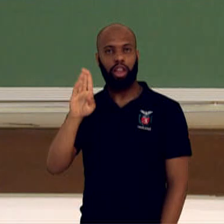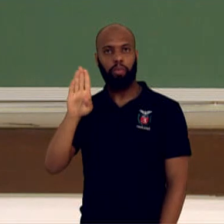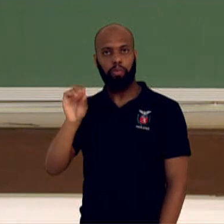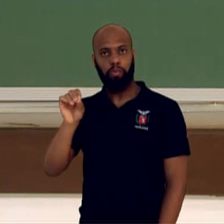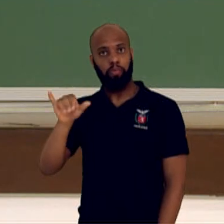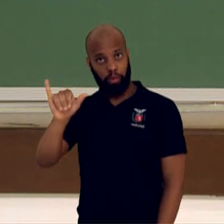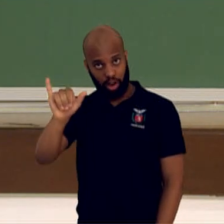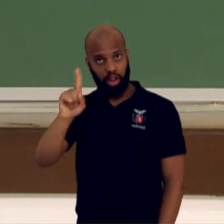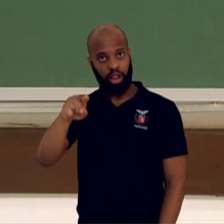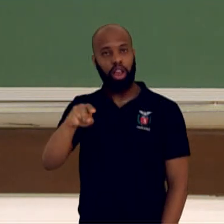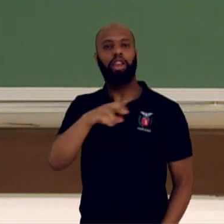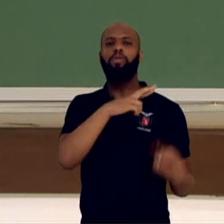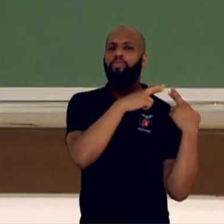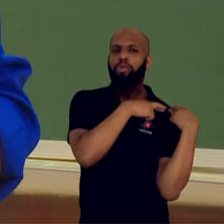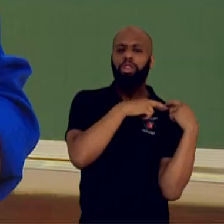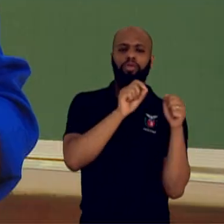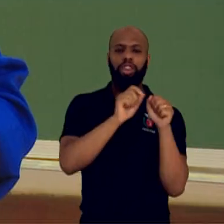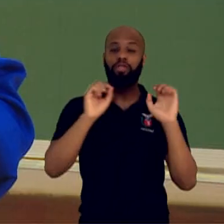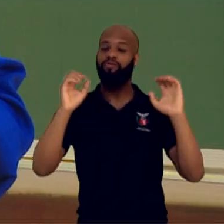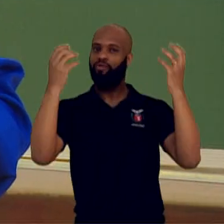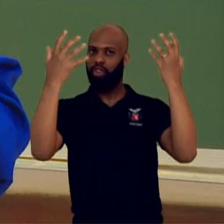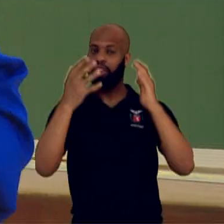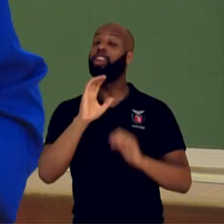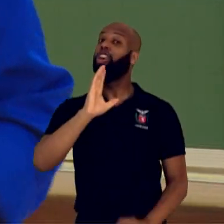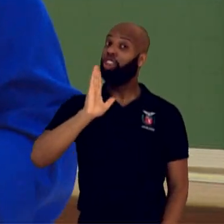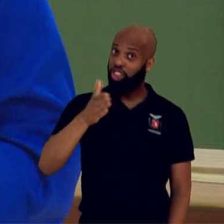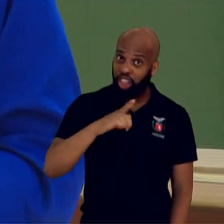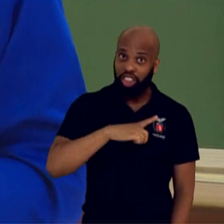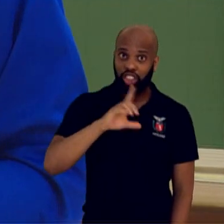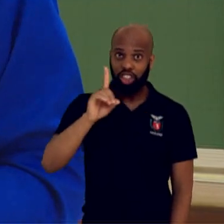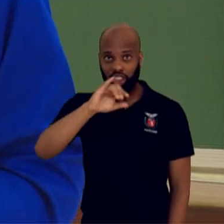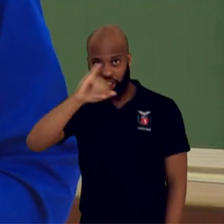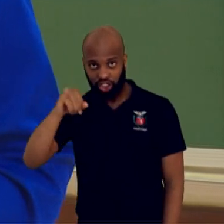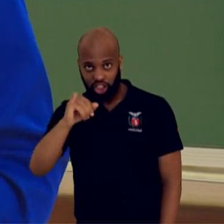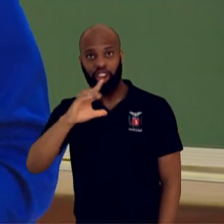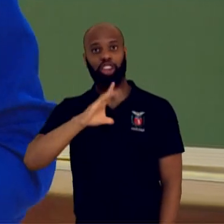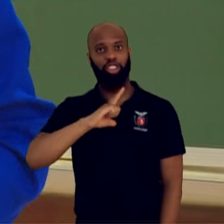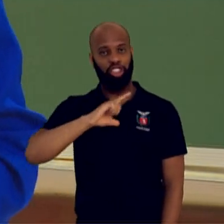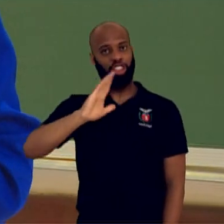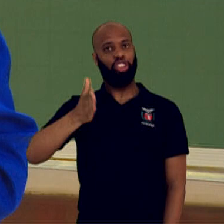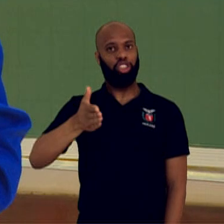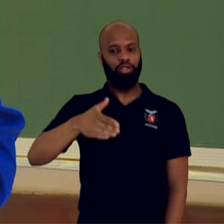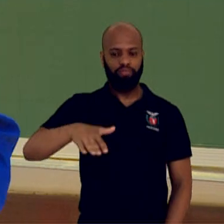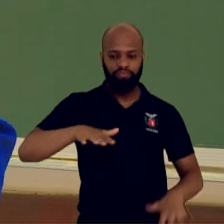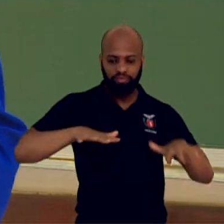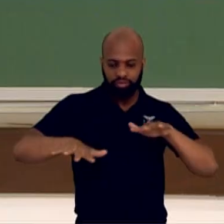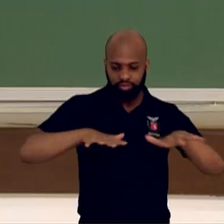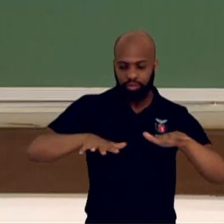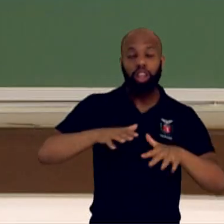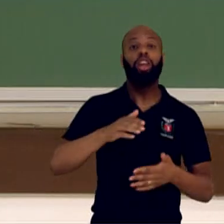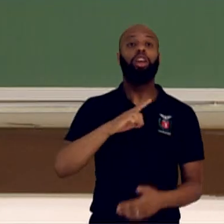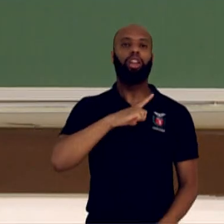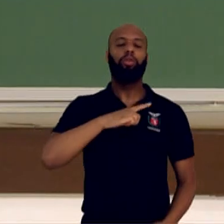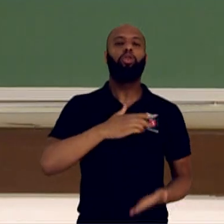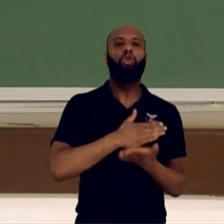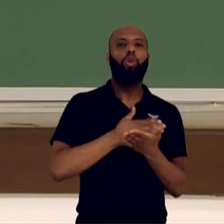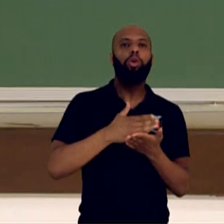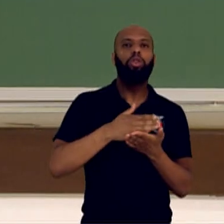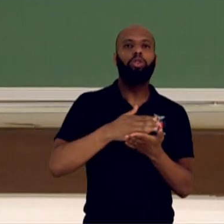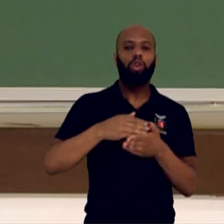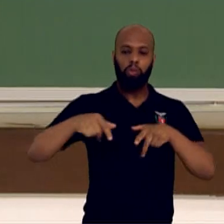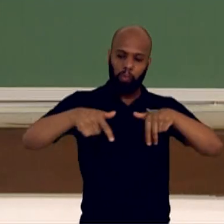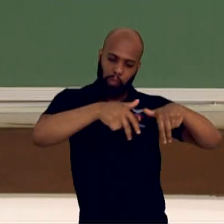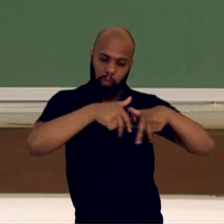que já havia surgido os DJs, né, e que já começou os bailes, que hoje a gente conhece aí por